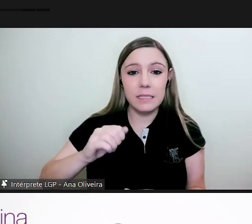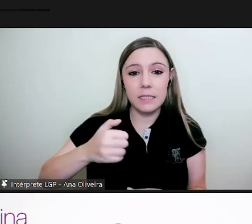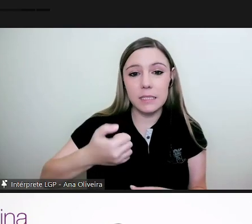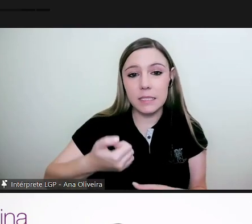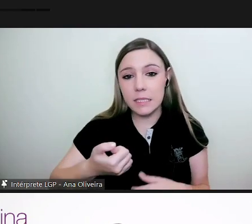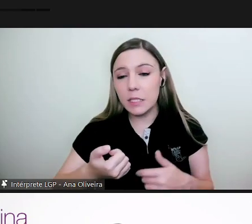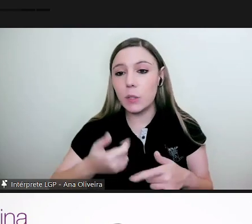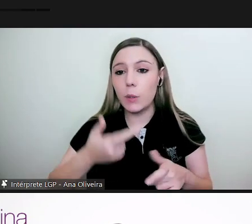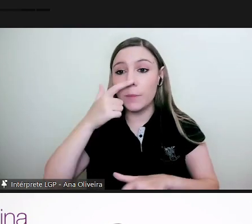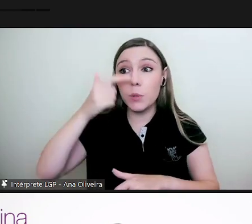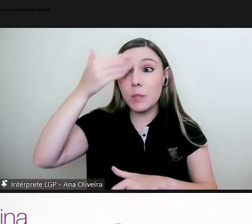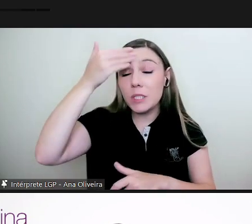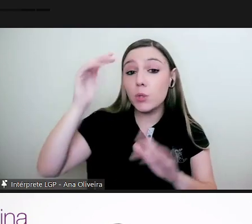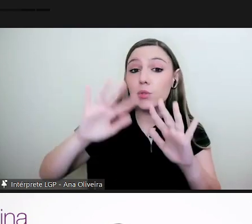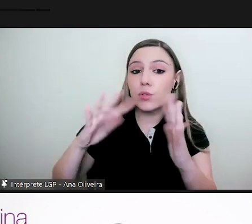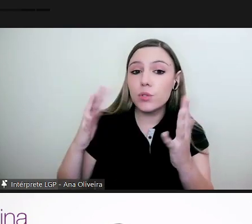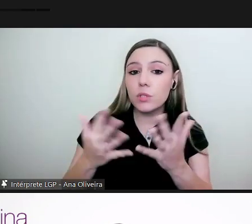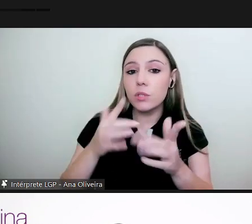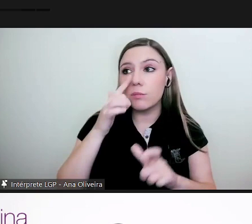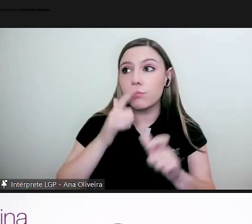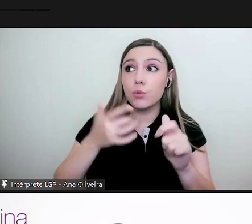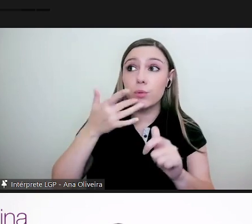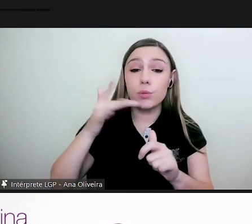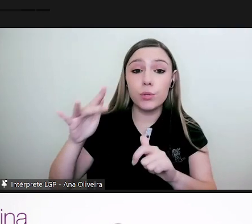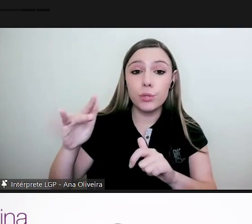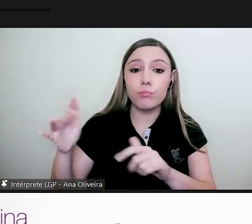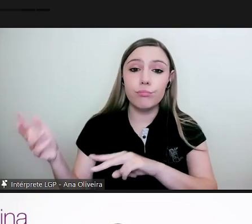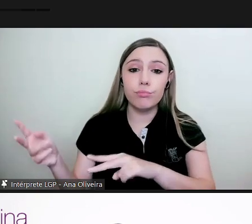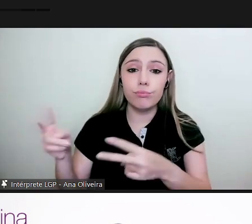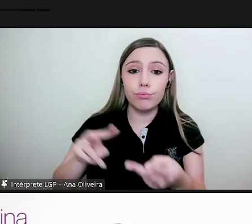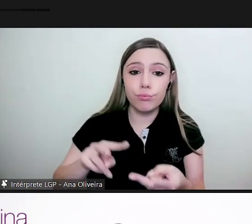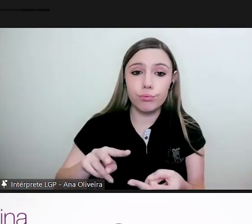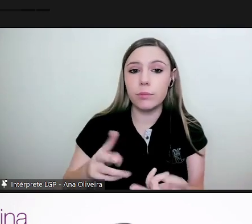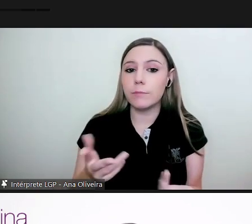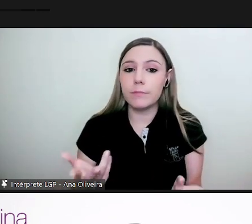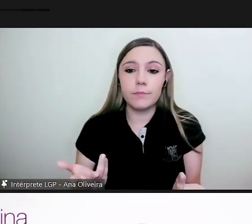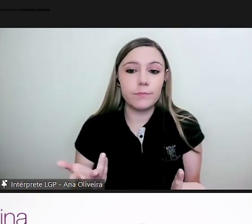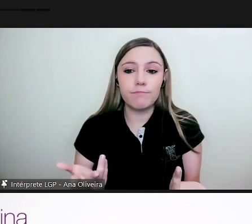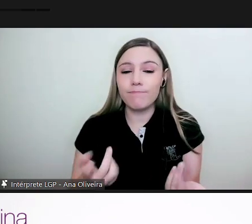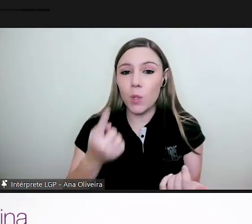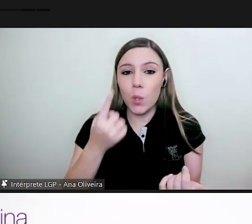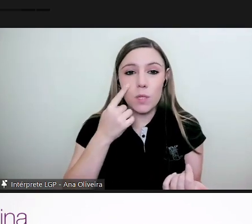geral, migrantes, portanto, sem possibilidade e